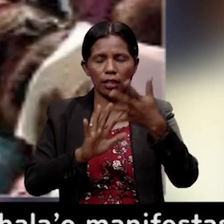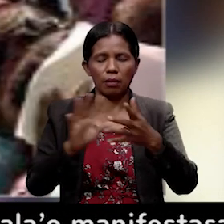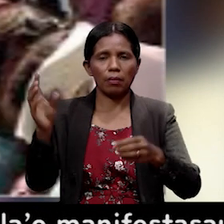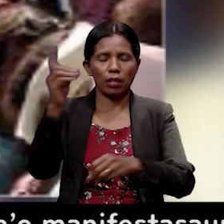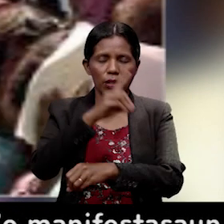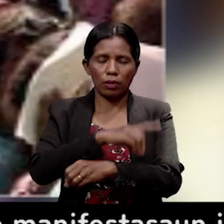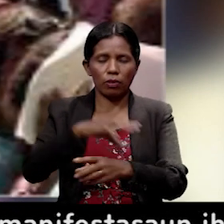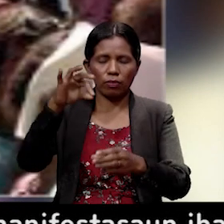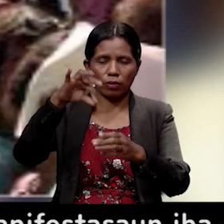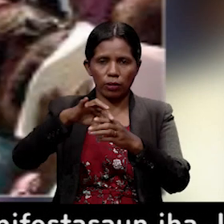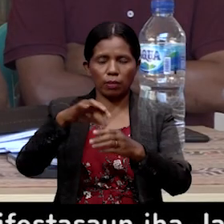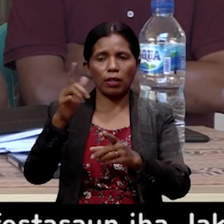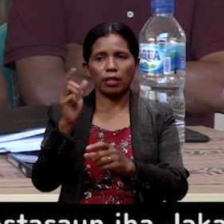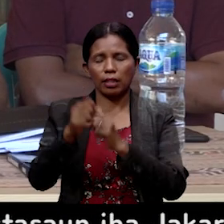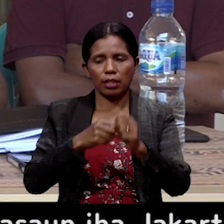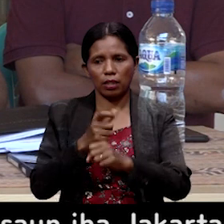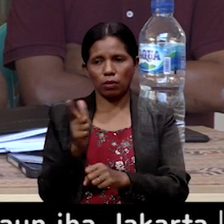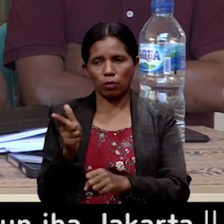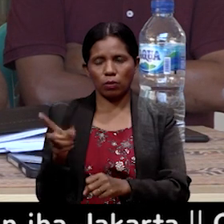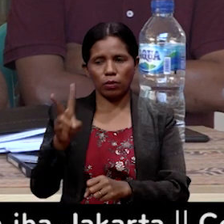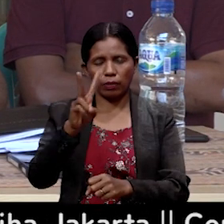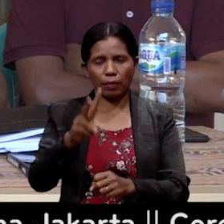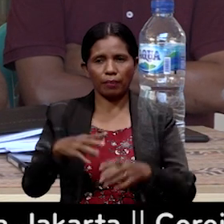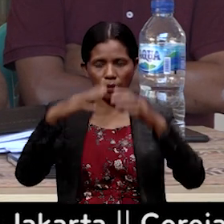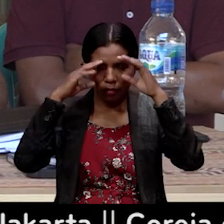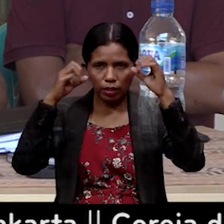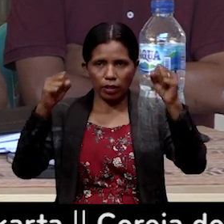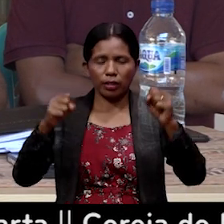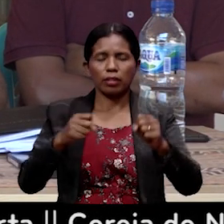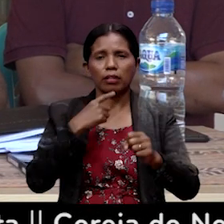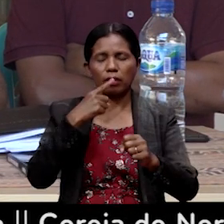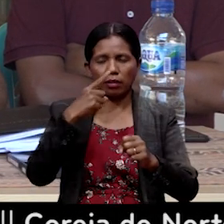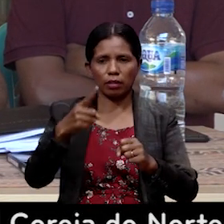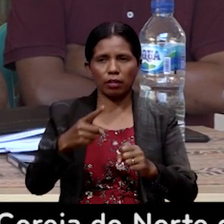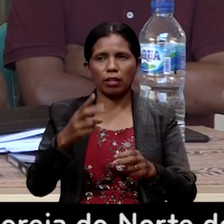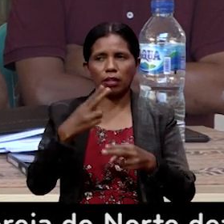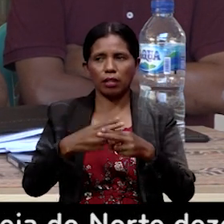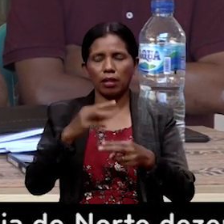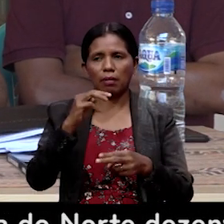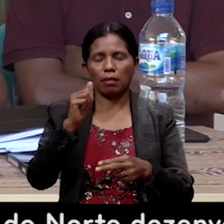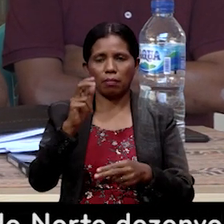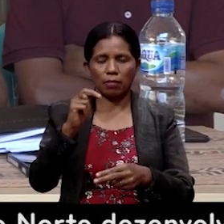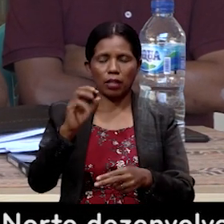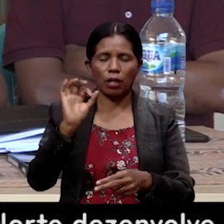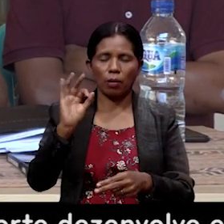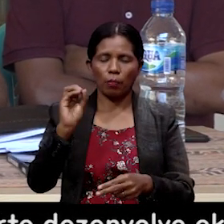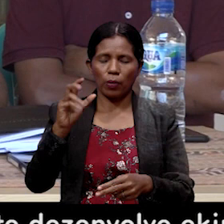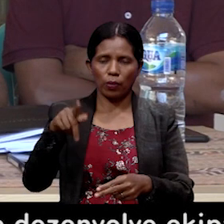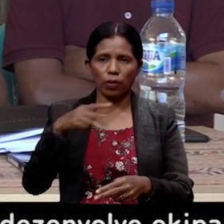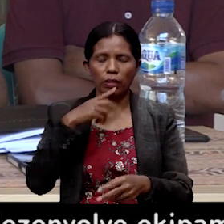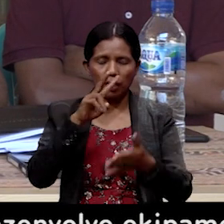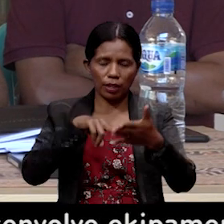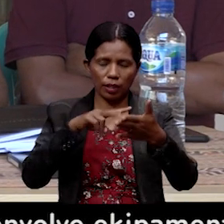Ruanulu Resinrua. Vice-presidente CDN Patifor Apolinário Magno honaran kori kum Manaponi nebe le comunicado em prensa